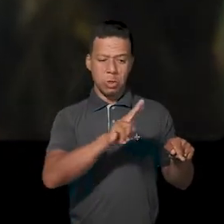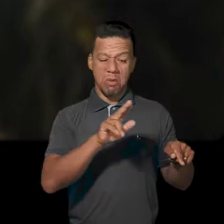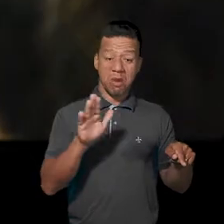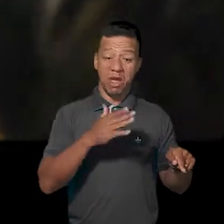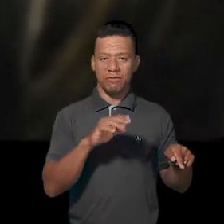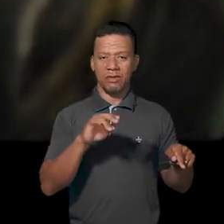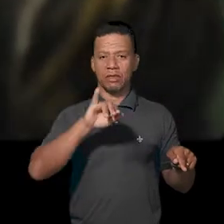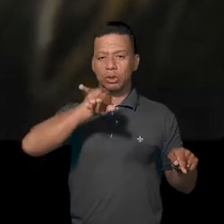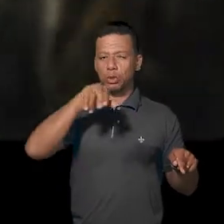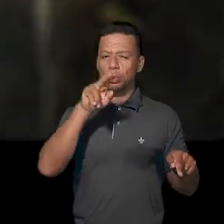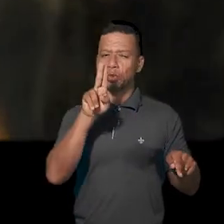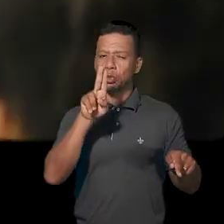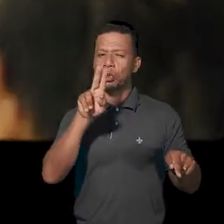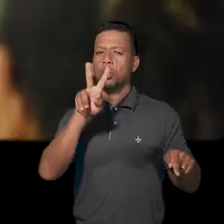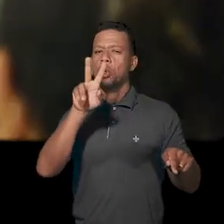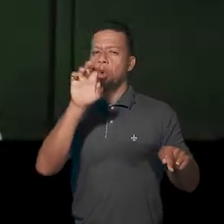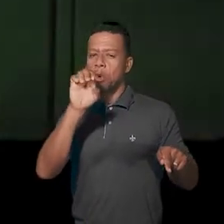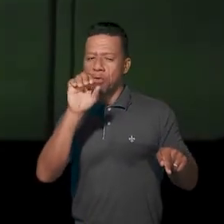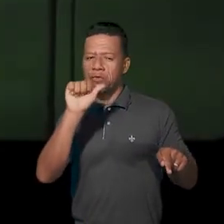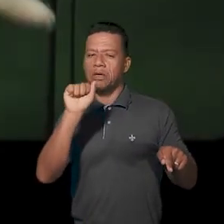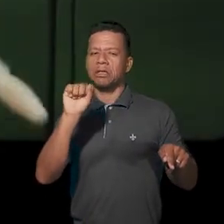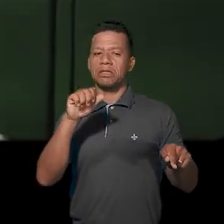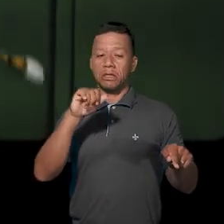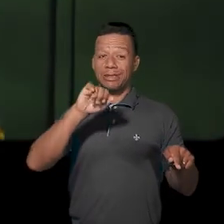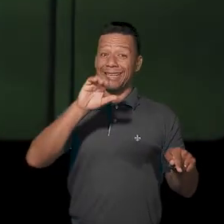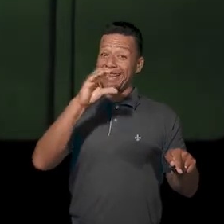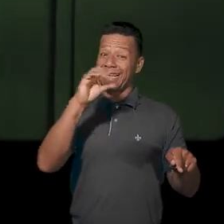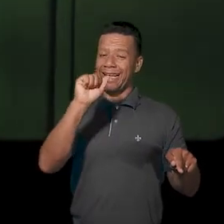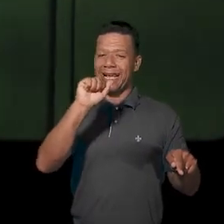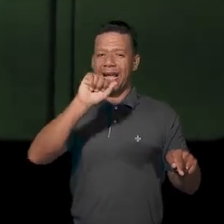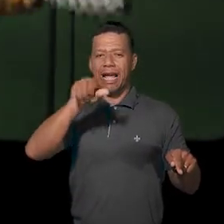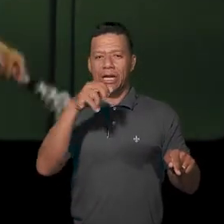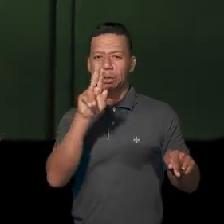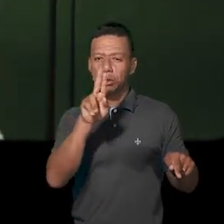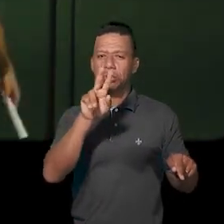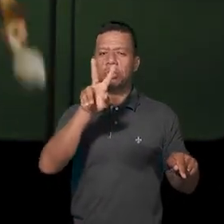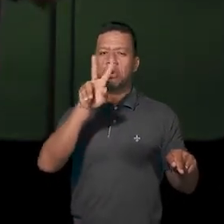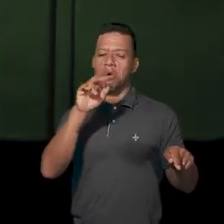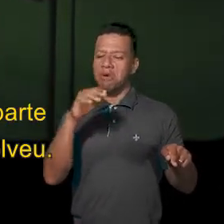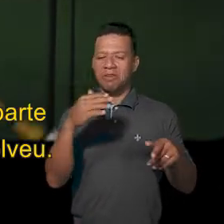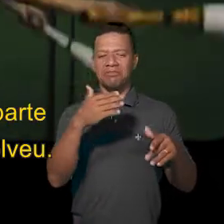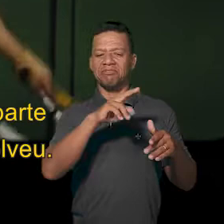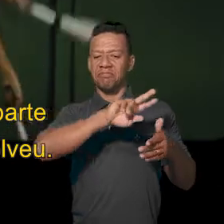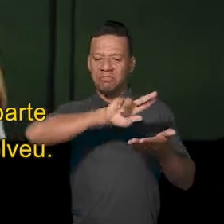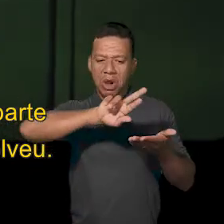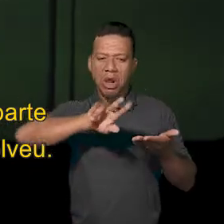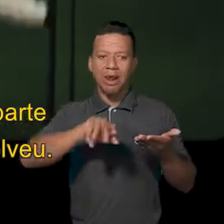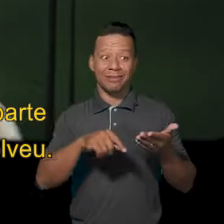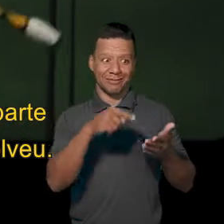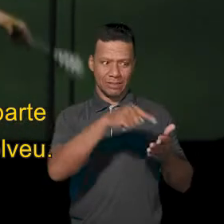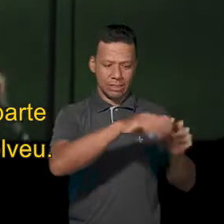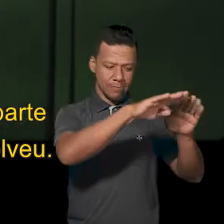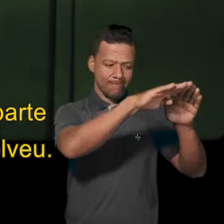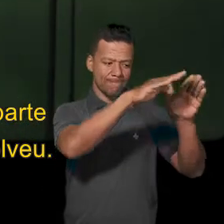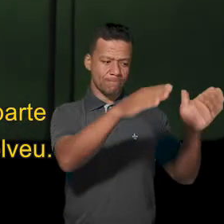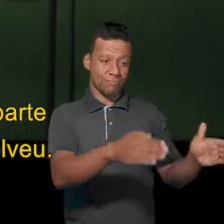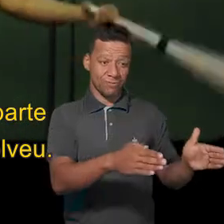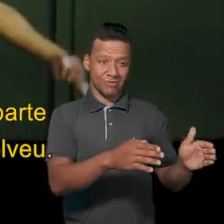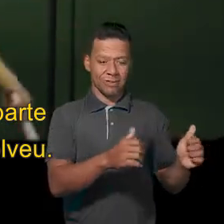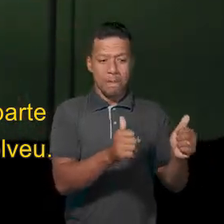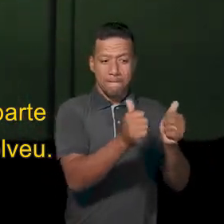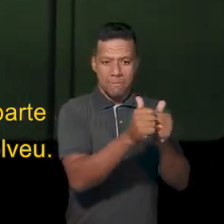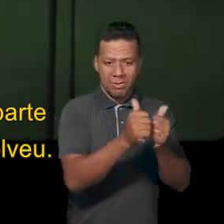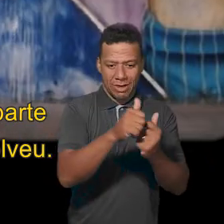como Juventude, Juvas, Cajuve, Dajuve. É um galpão que fica próximo ao